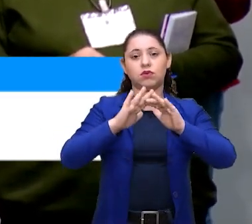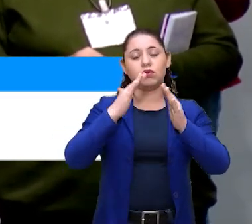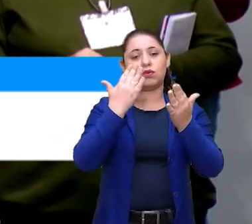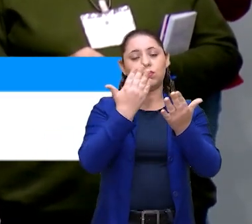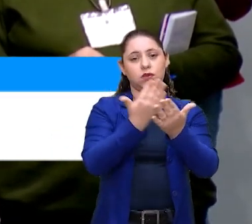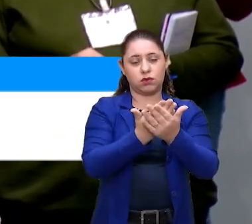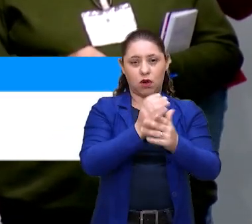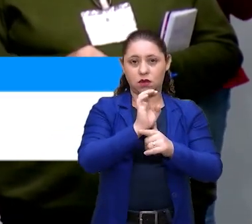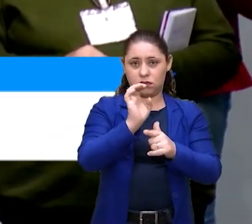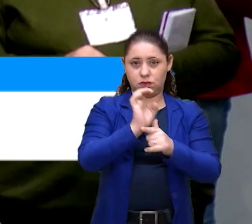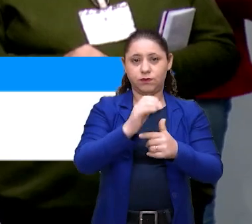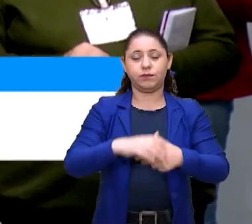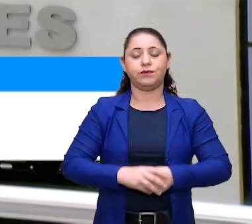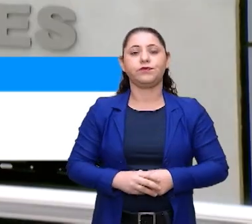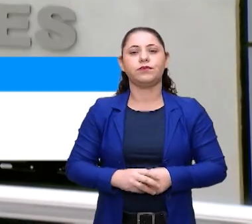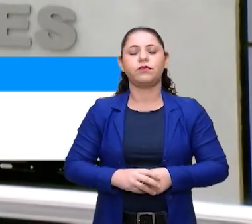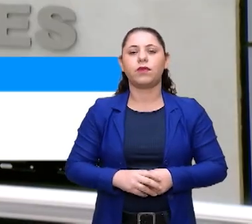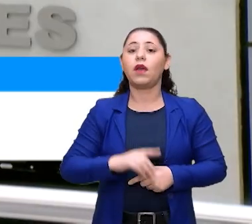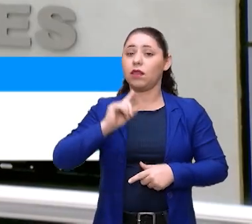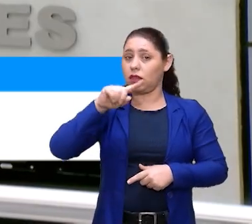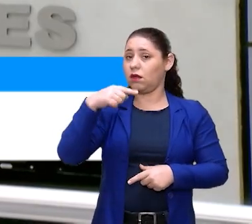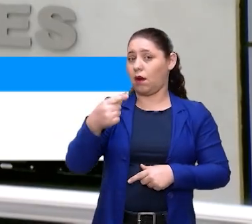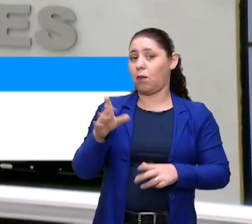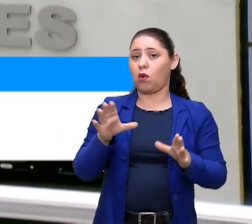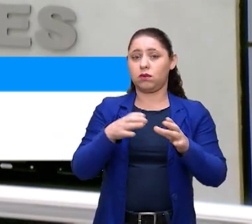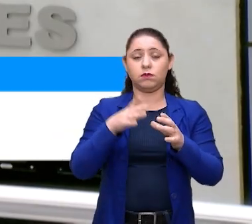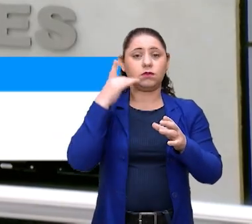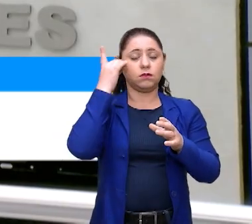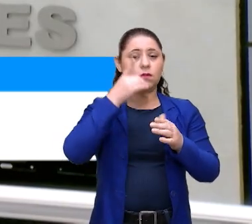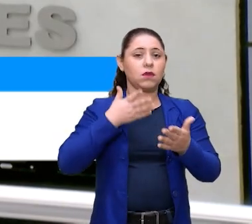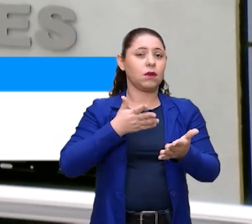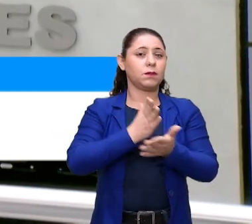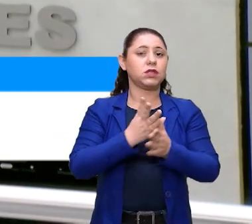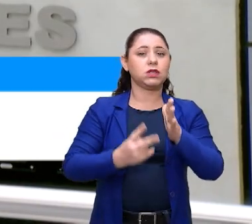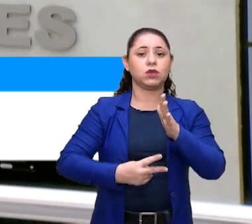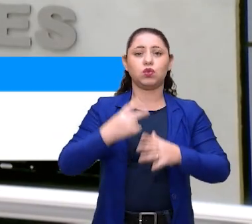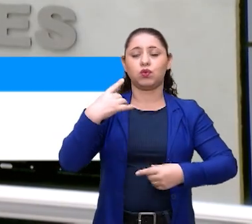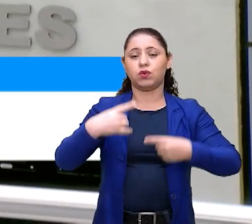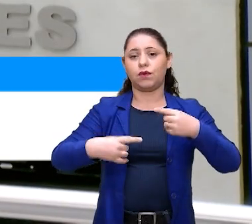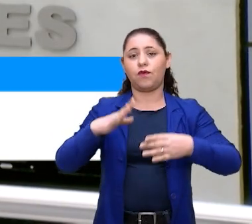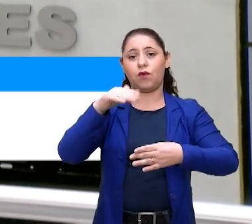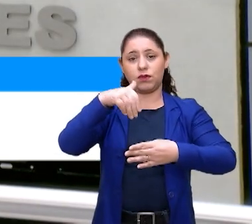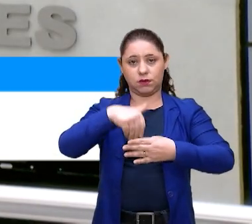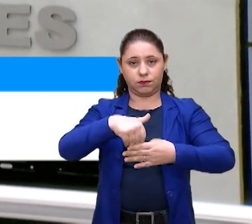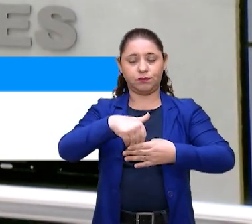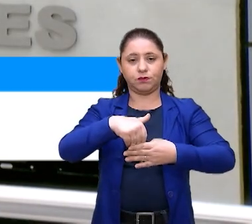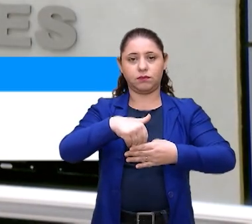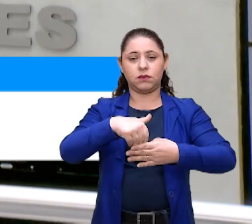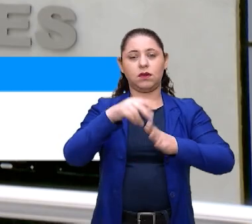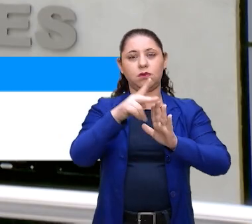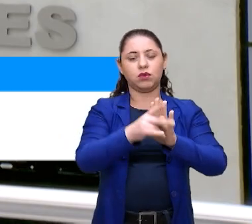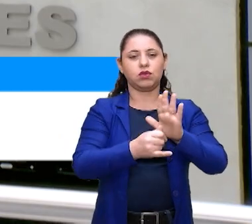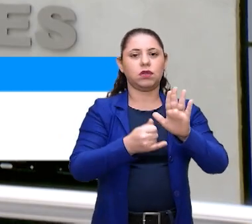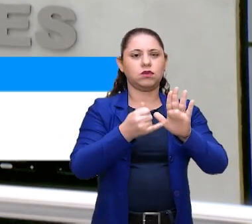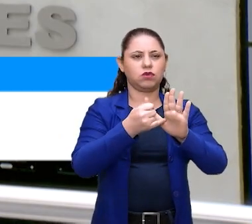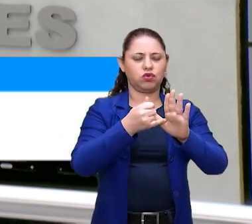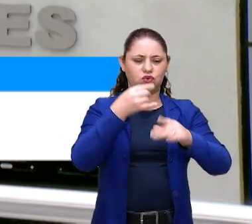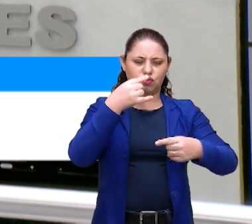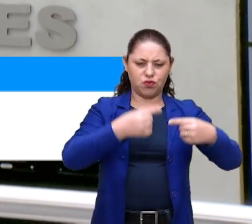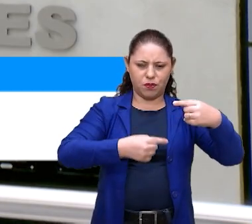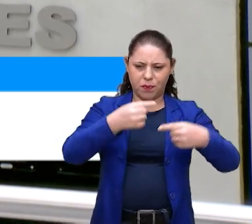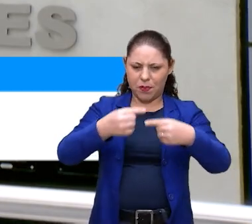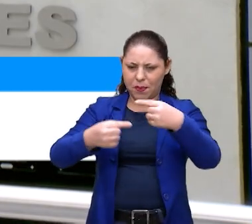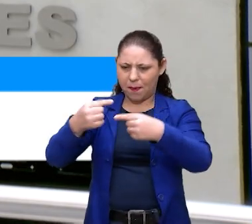do Estado de Mato Grosso do Sul. Na sequência, o Parlamento Estadual aprovou em segunda votação. O projeto foi